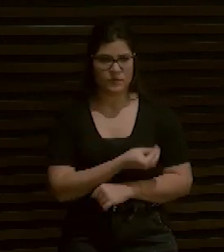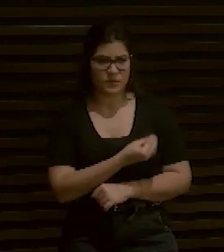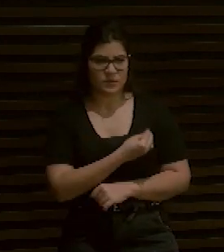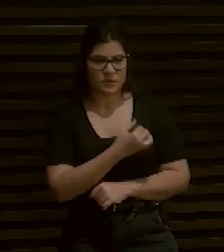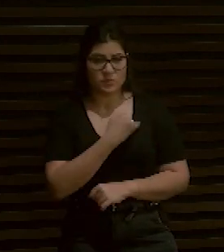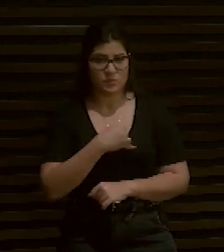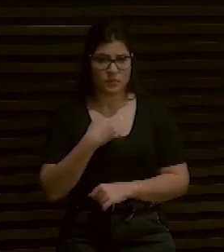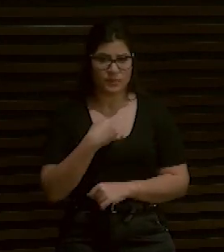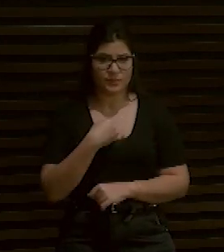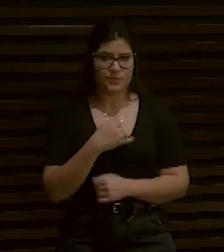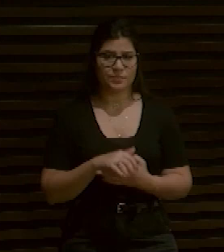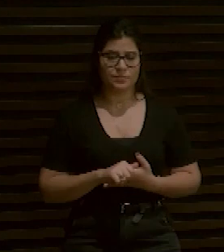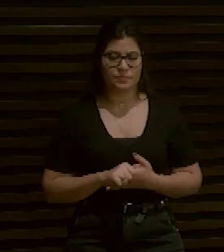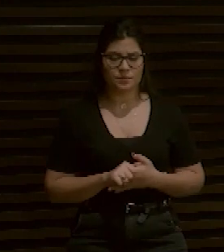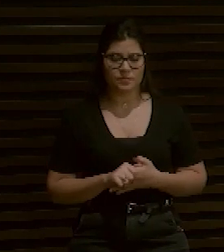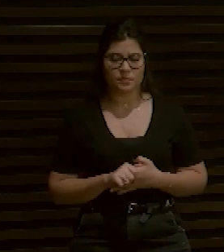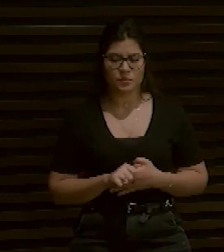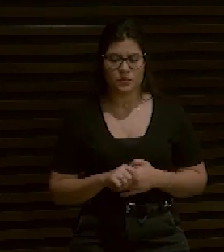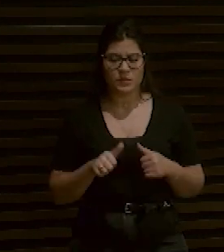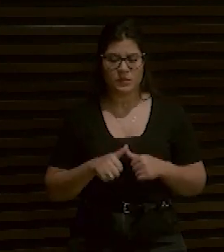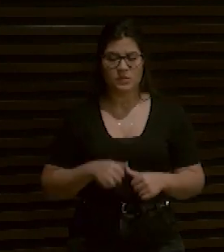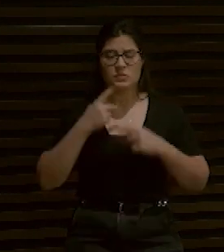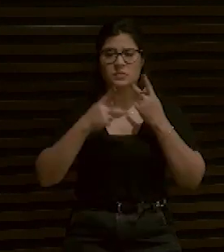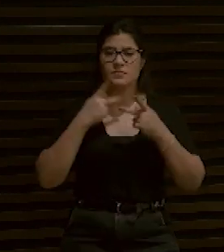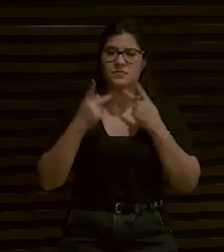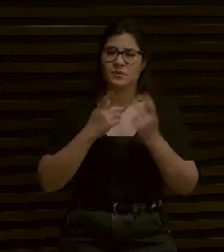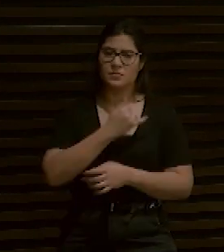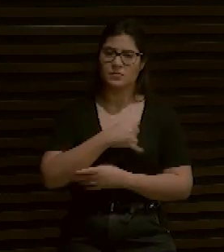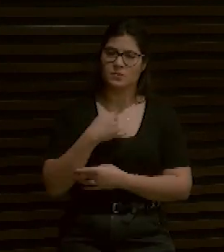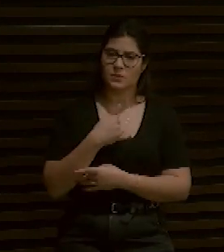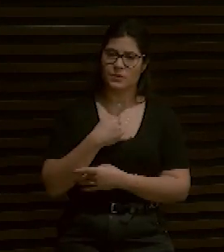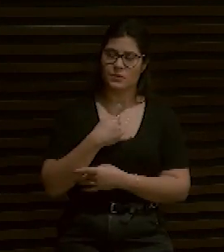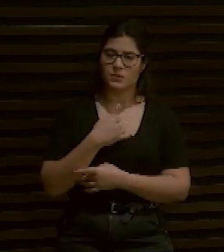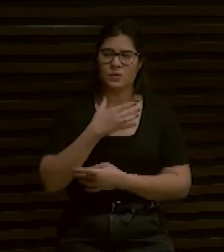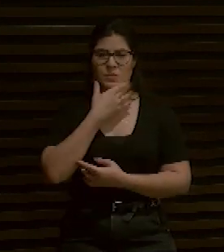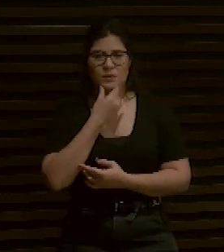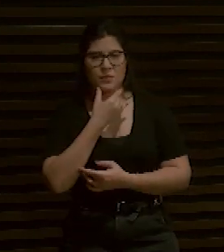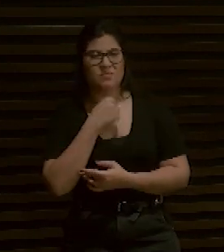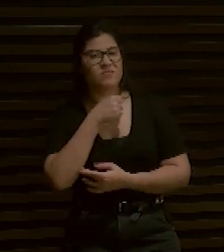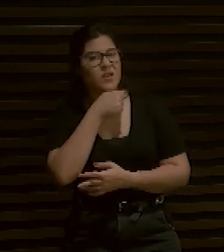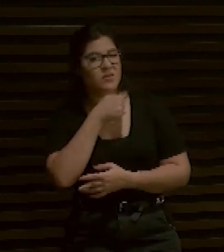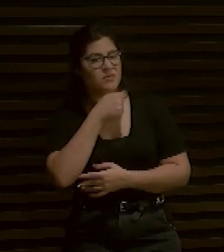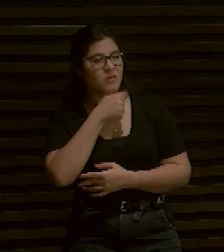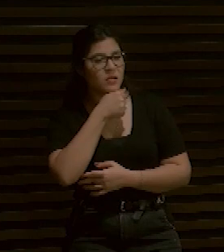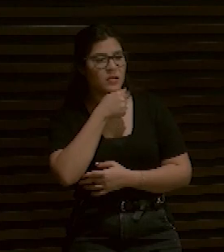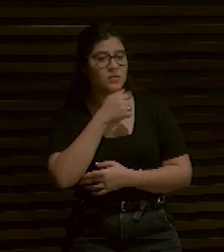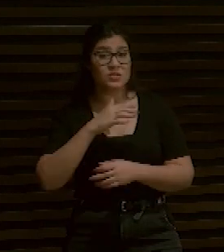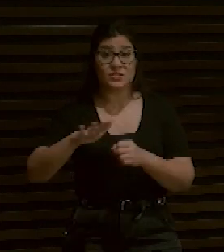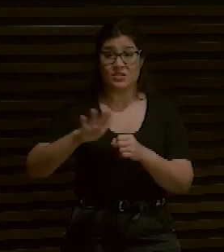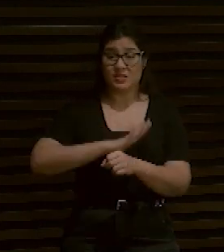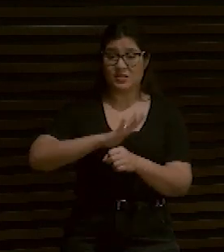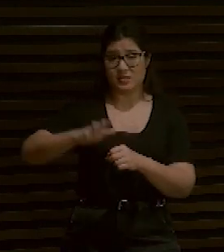tom bem fraternal nessa fala de João. Ele já é um homem mais experimentado e certamente cheio do Espírito Santo